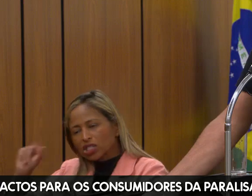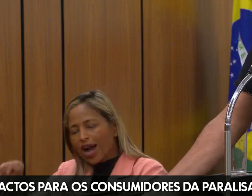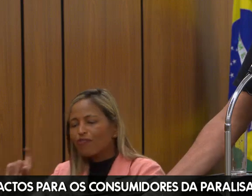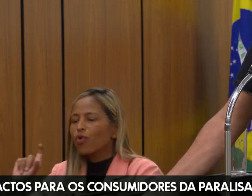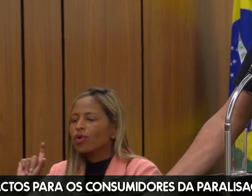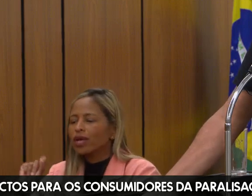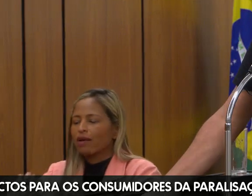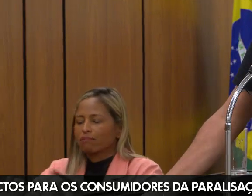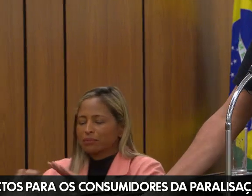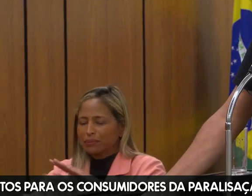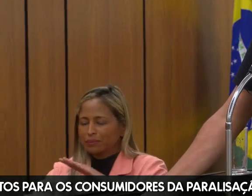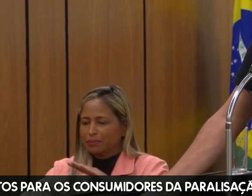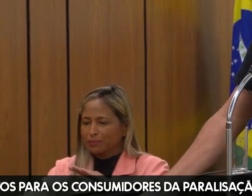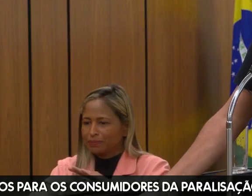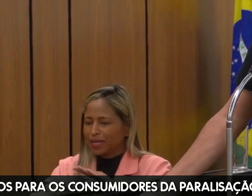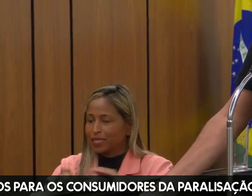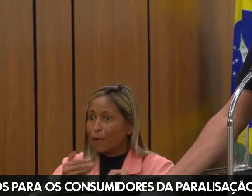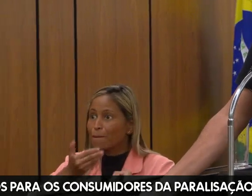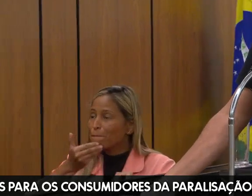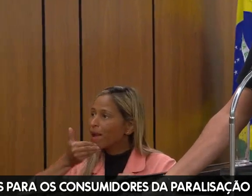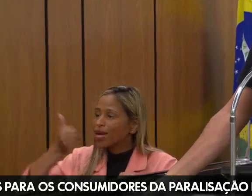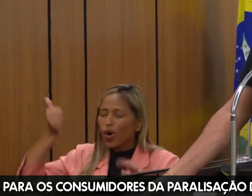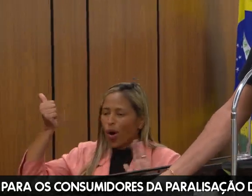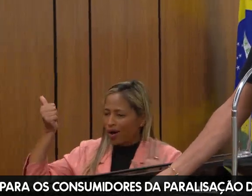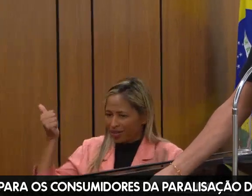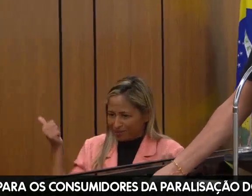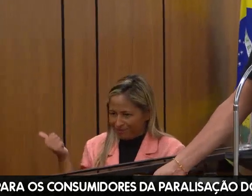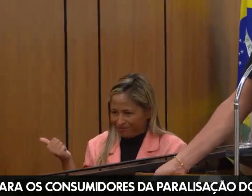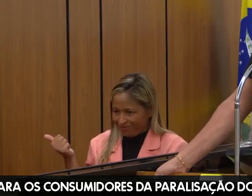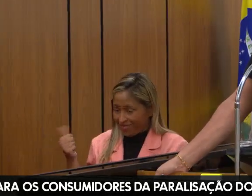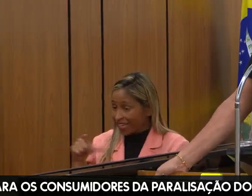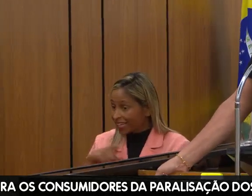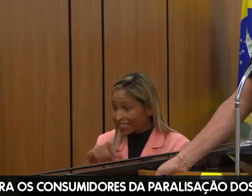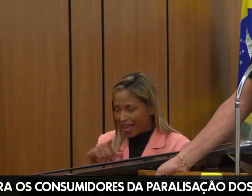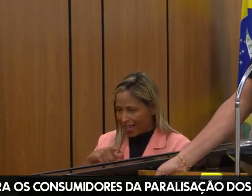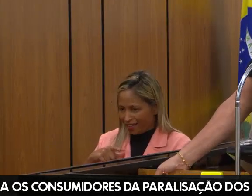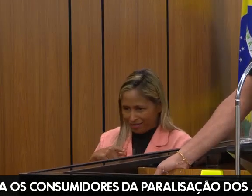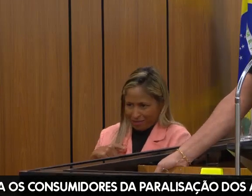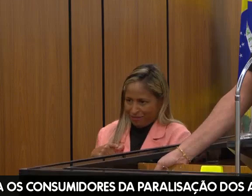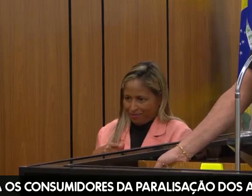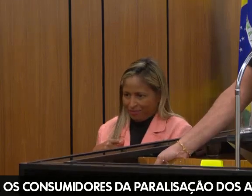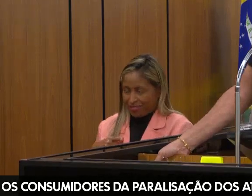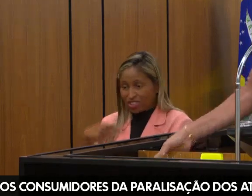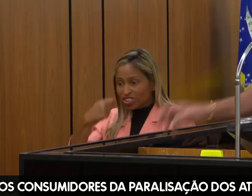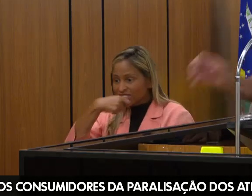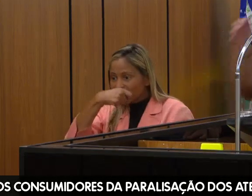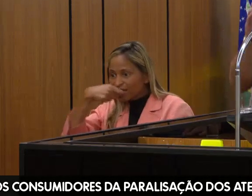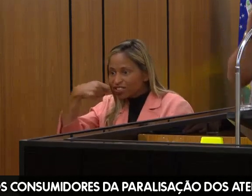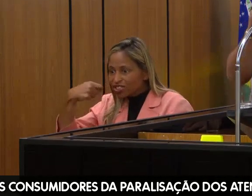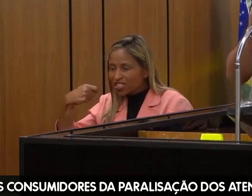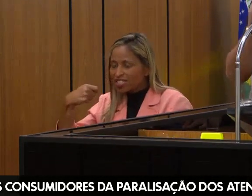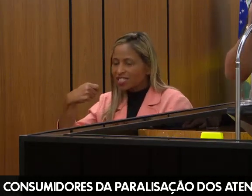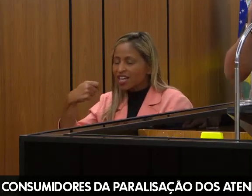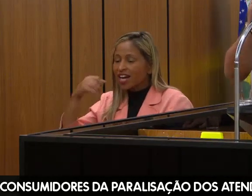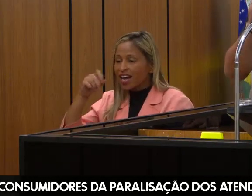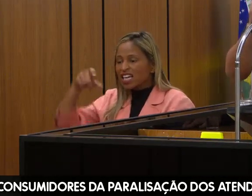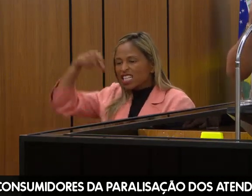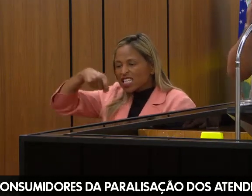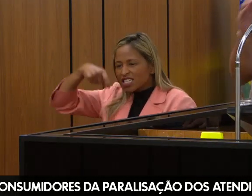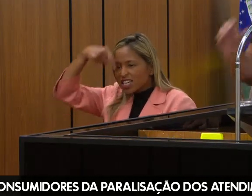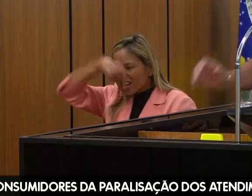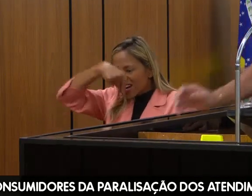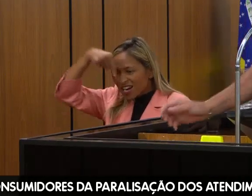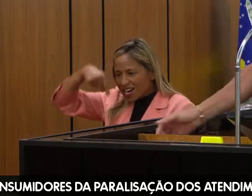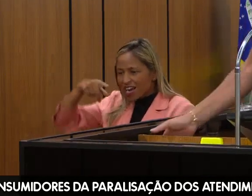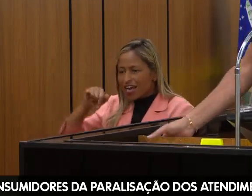era o melhor que que tinha no mercado né em questão de implante